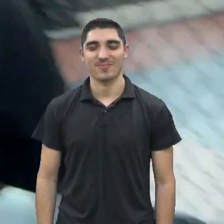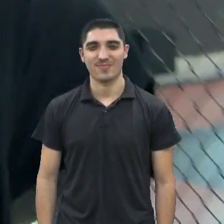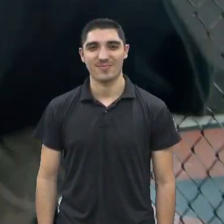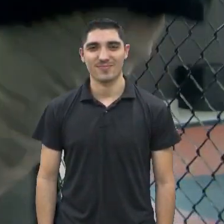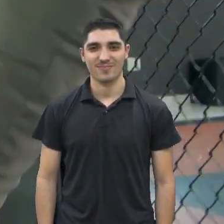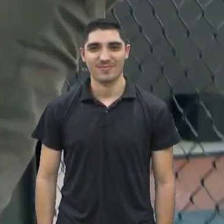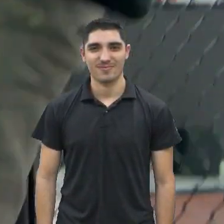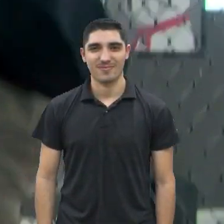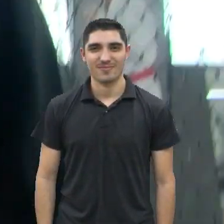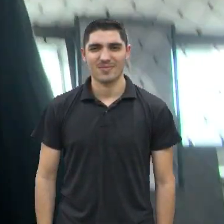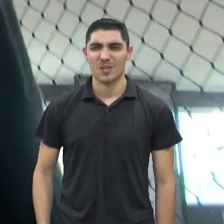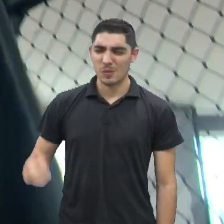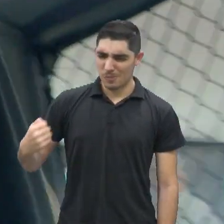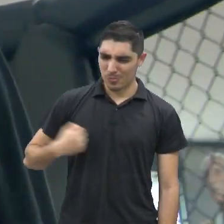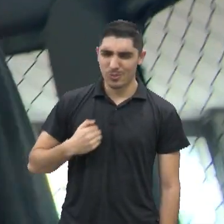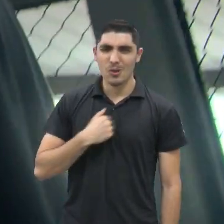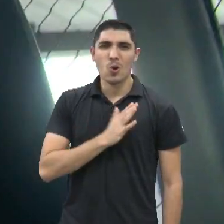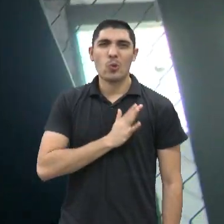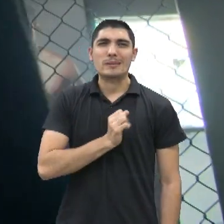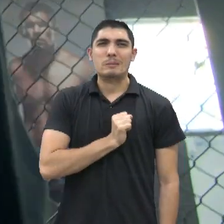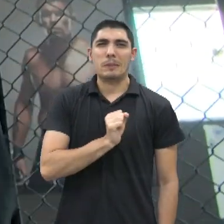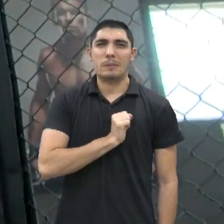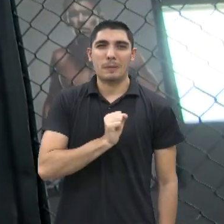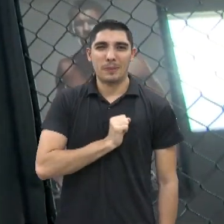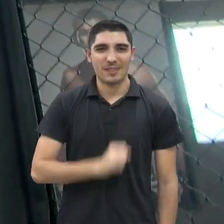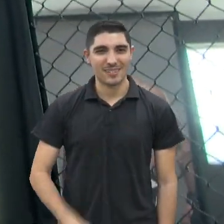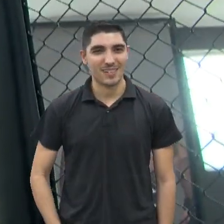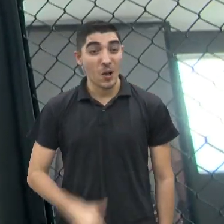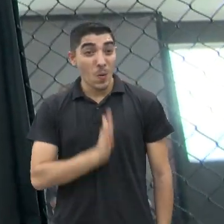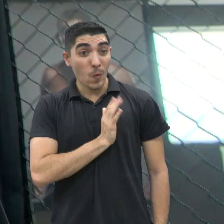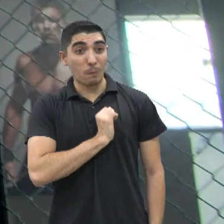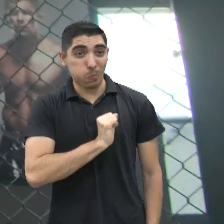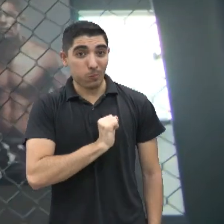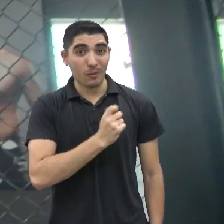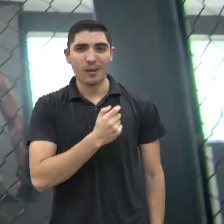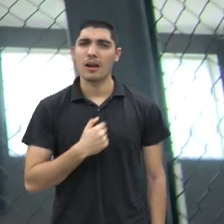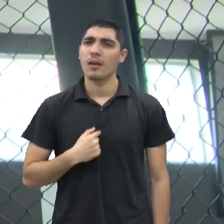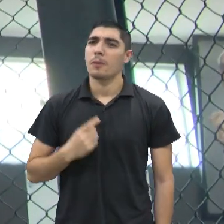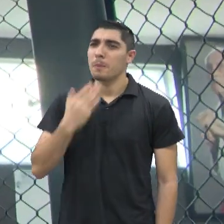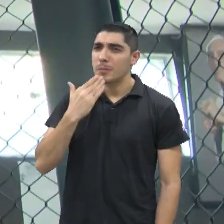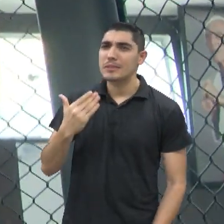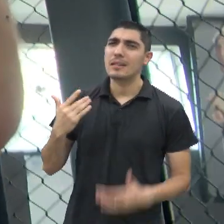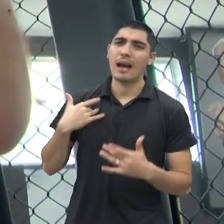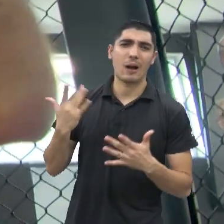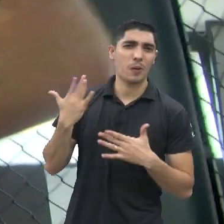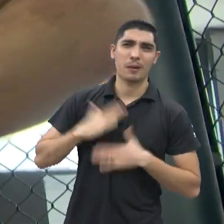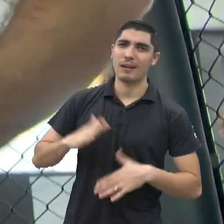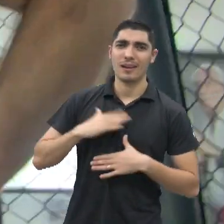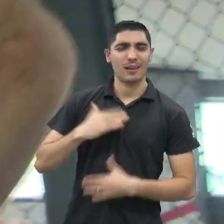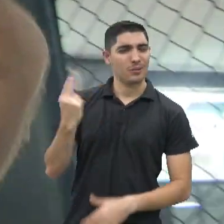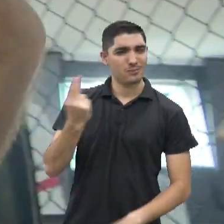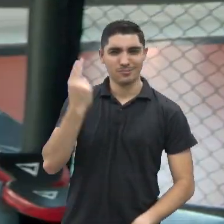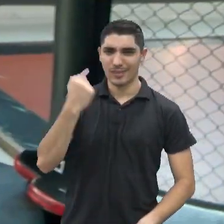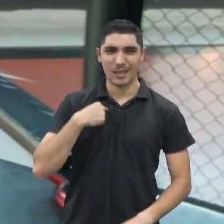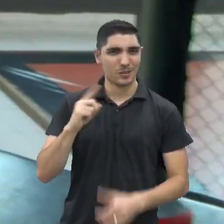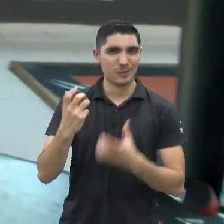Acertou uma aqui que o coração já. O coração quase parou. Já pediu arrego, ele não tá acostumado com adrenalina, senão.